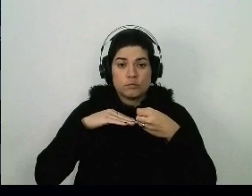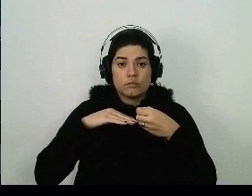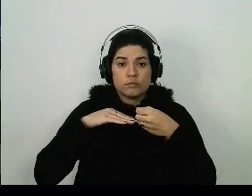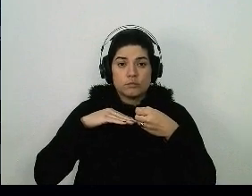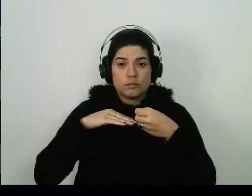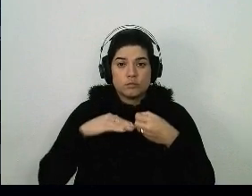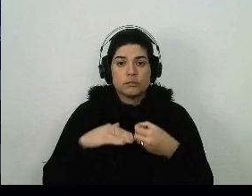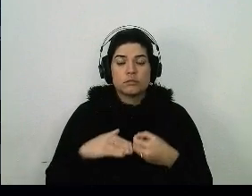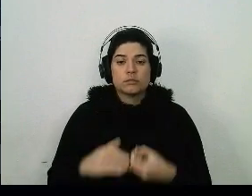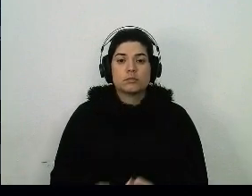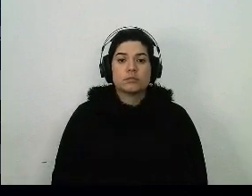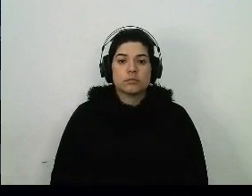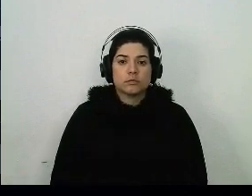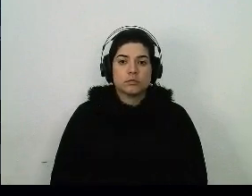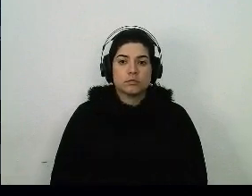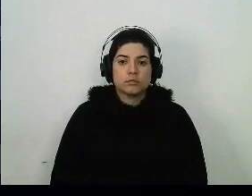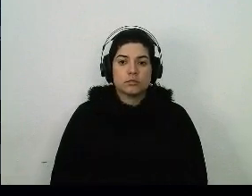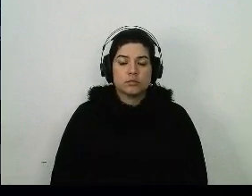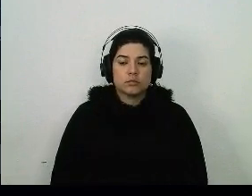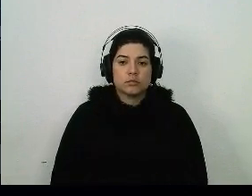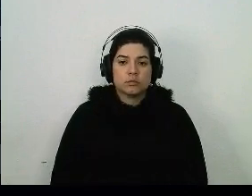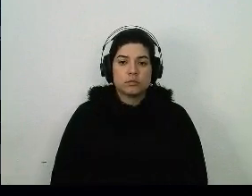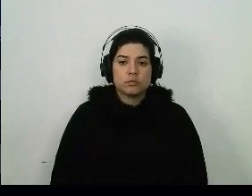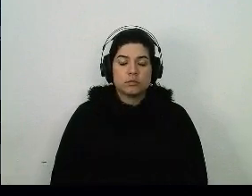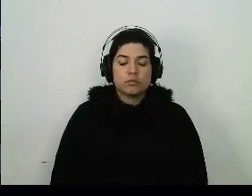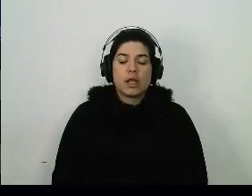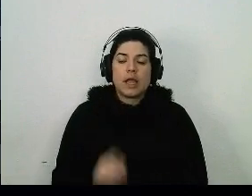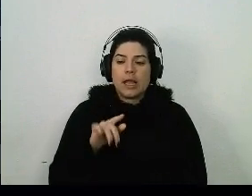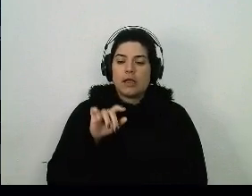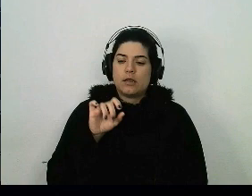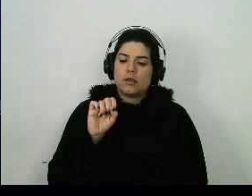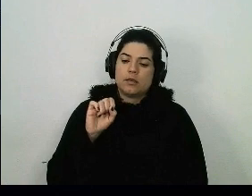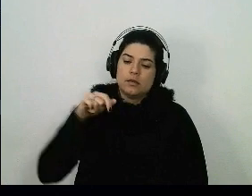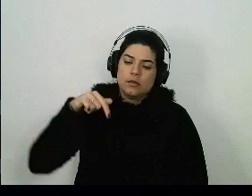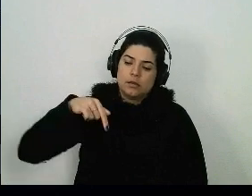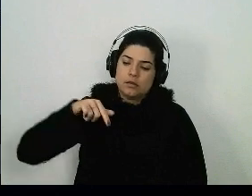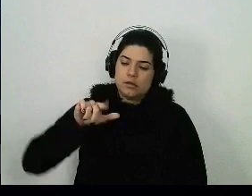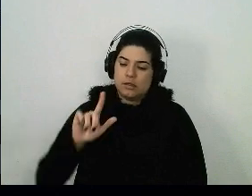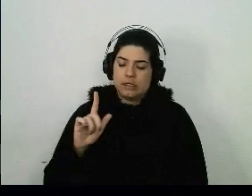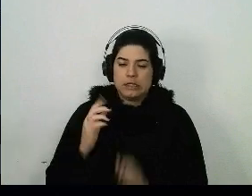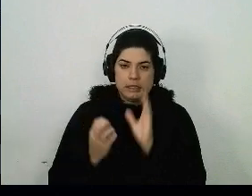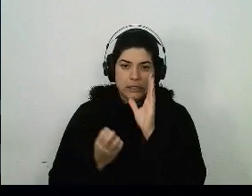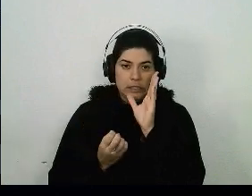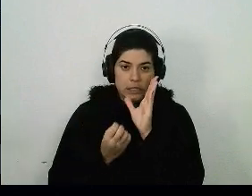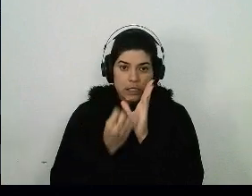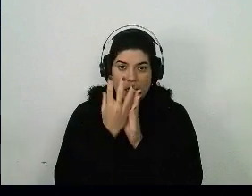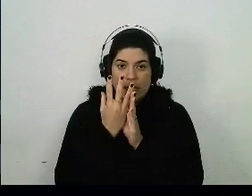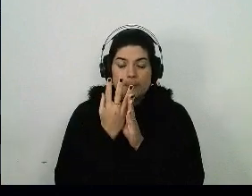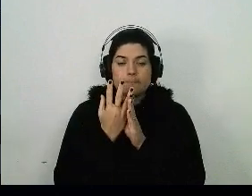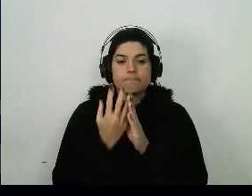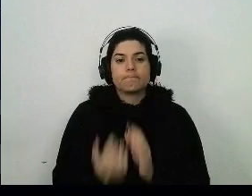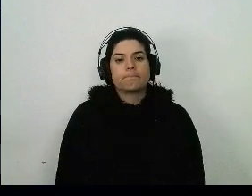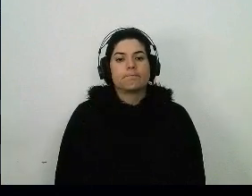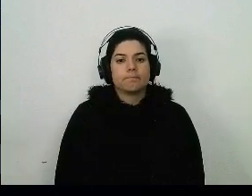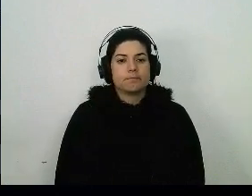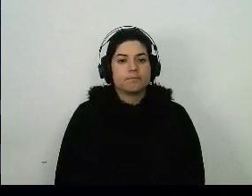Vai criar um banco, no caso, no SQL. Deixa eu ver aqui o review.